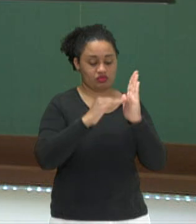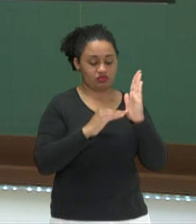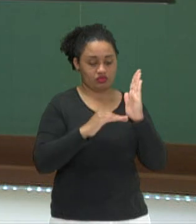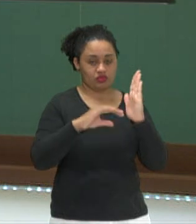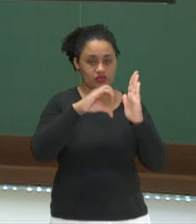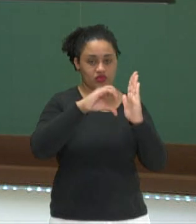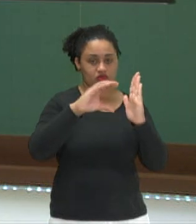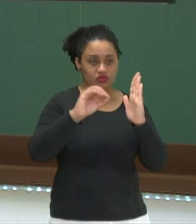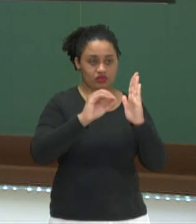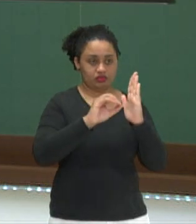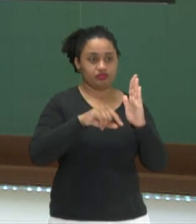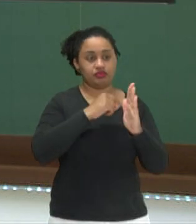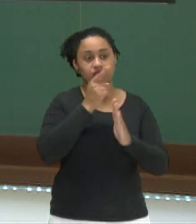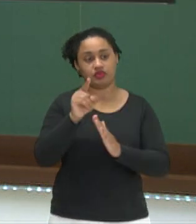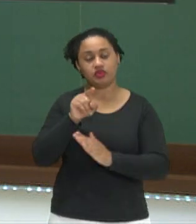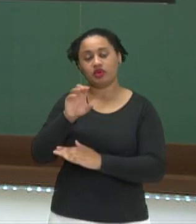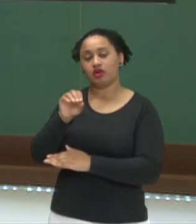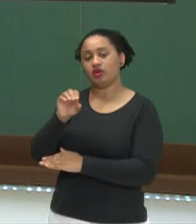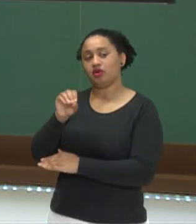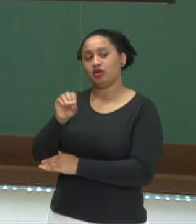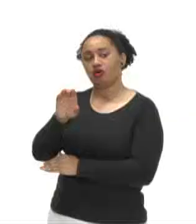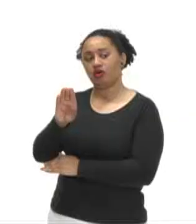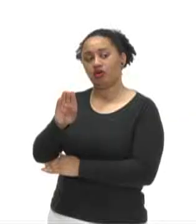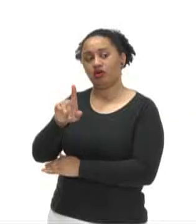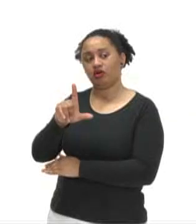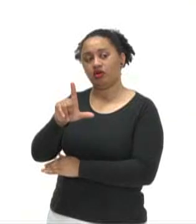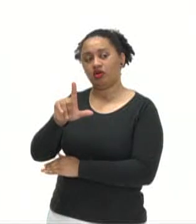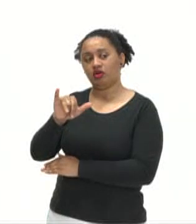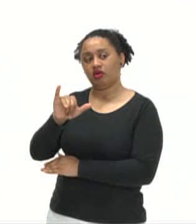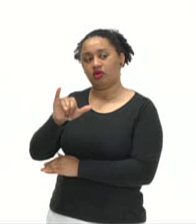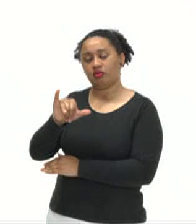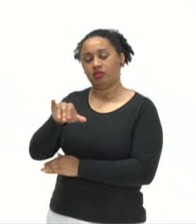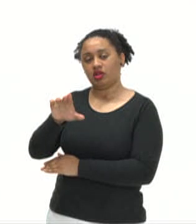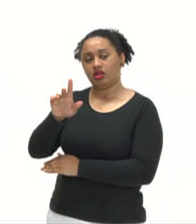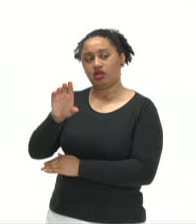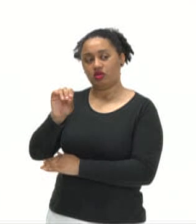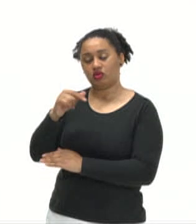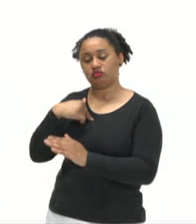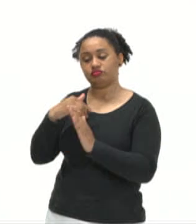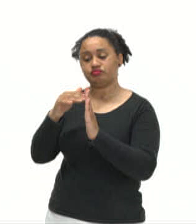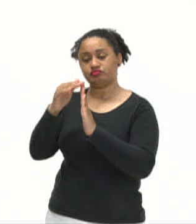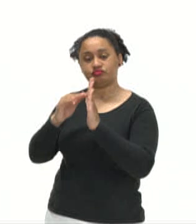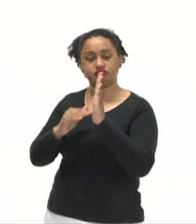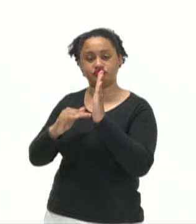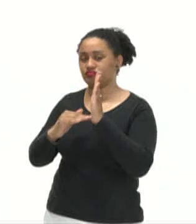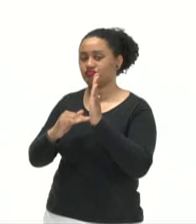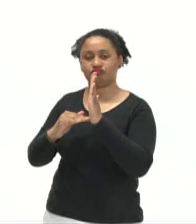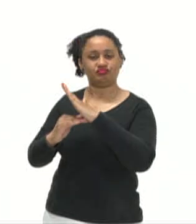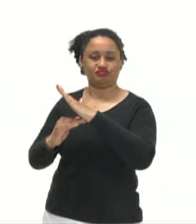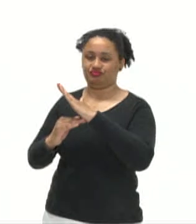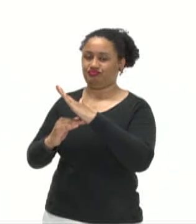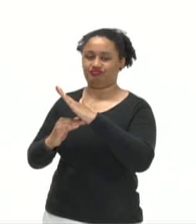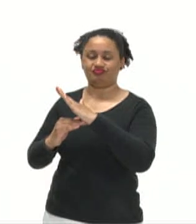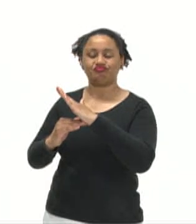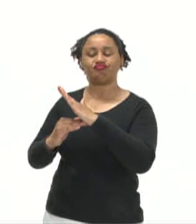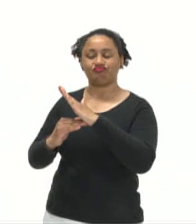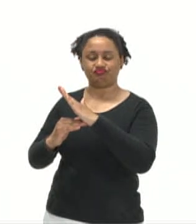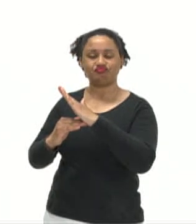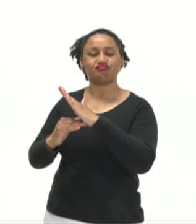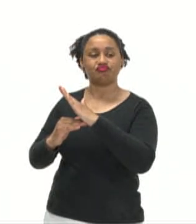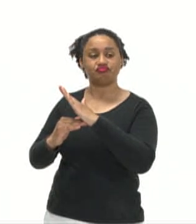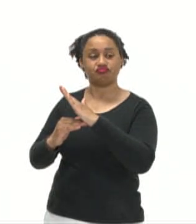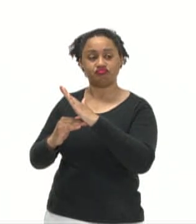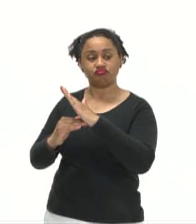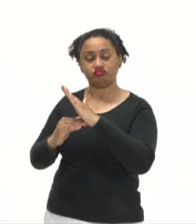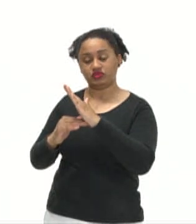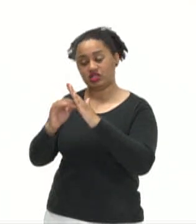graus. Já os oblíquos, nós vamos ter que as arestas laterais não serão perpendiculares às bases. E